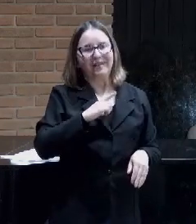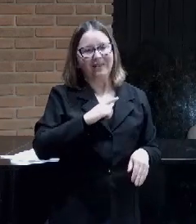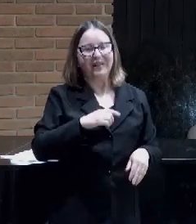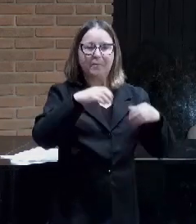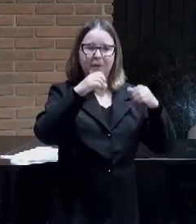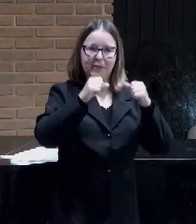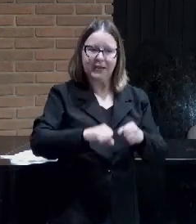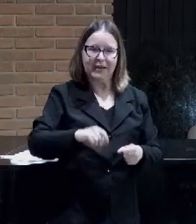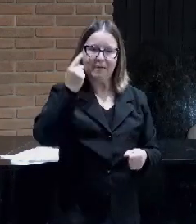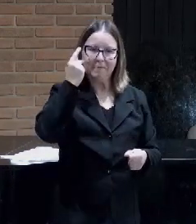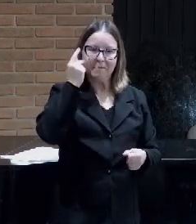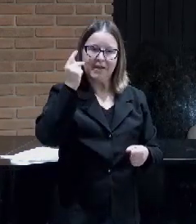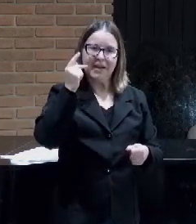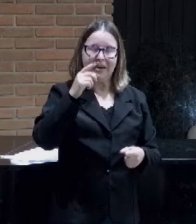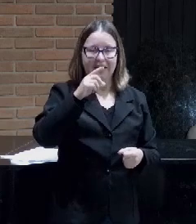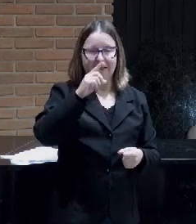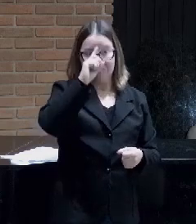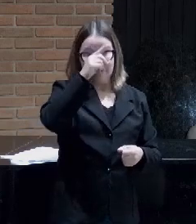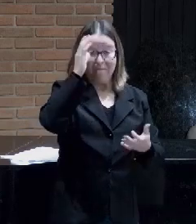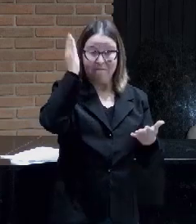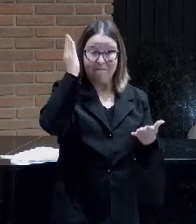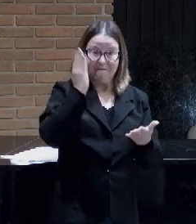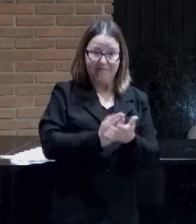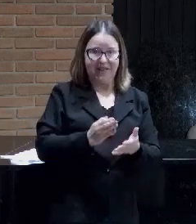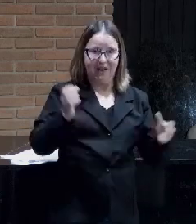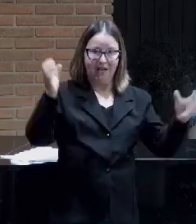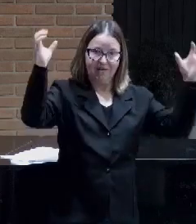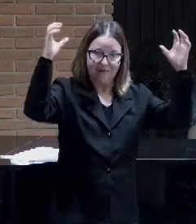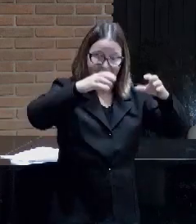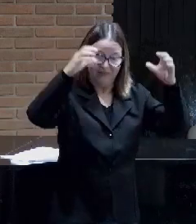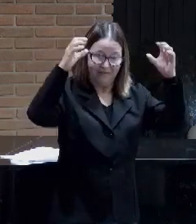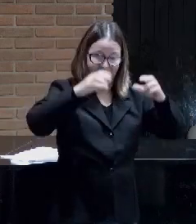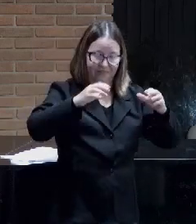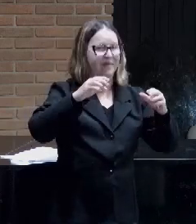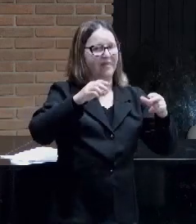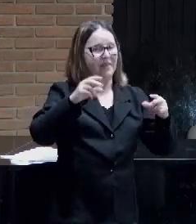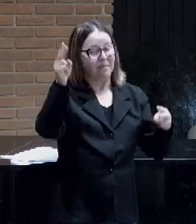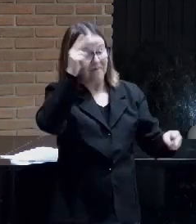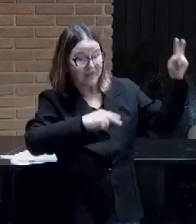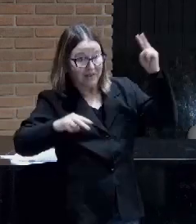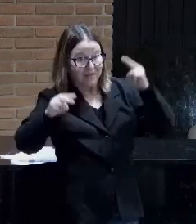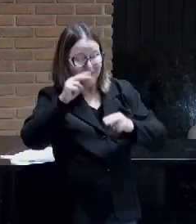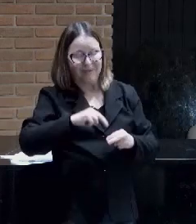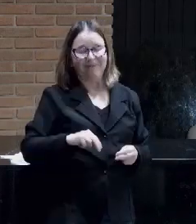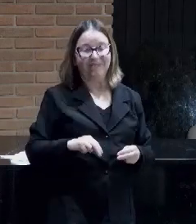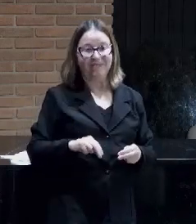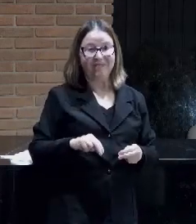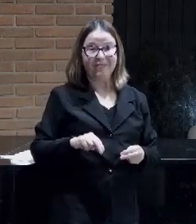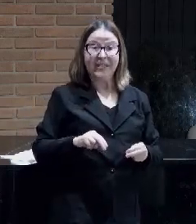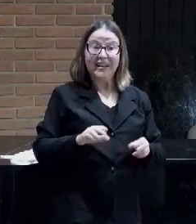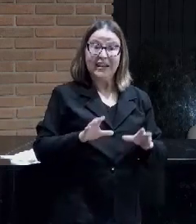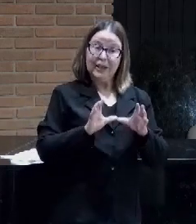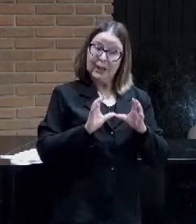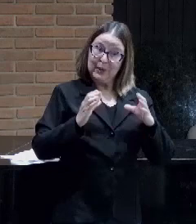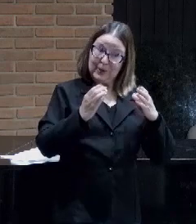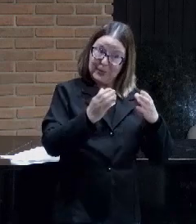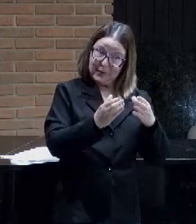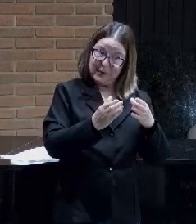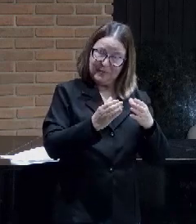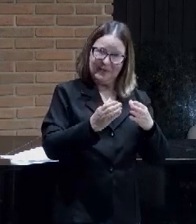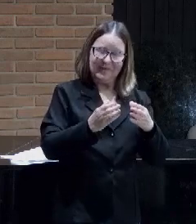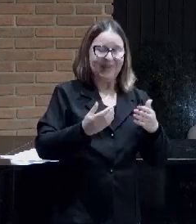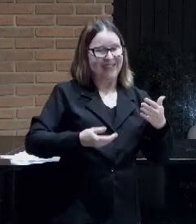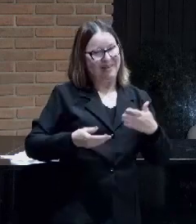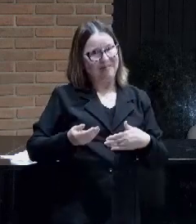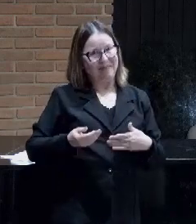E eles fazem, de acordo com o texto, eles oferecem sacrifício e fazem votos. Para nós, essas duas coisas, nos